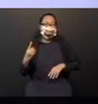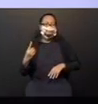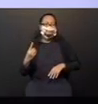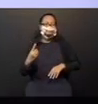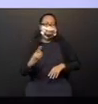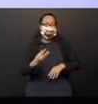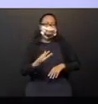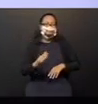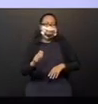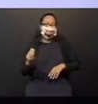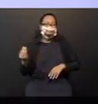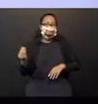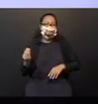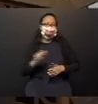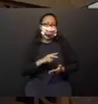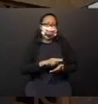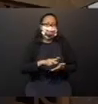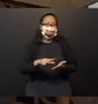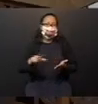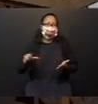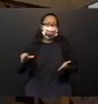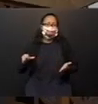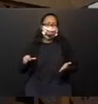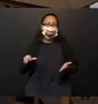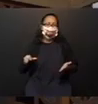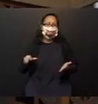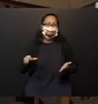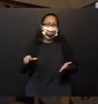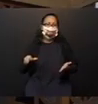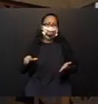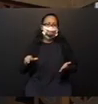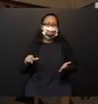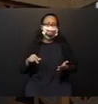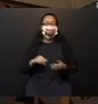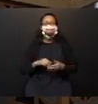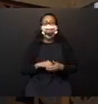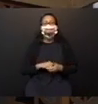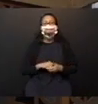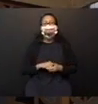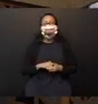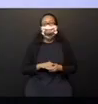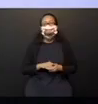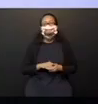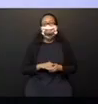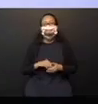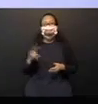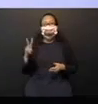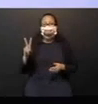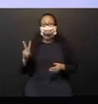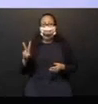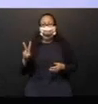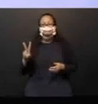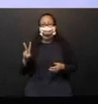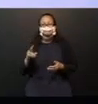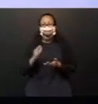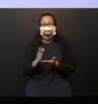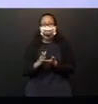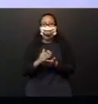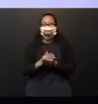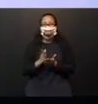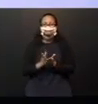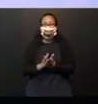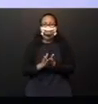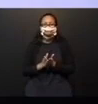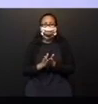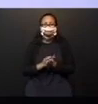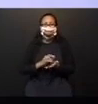quê? Que são vários. É o plural. Então, 2 bolinhos,